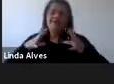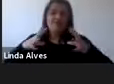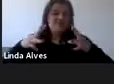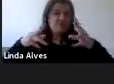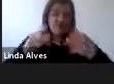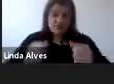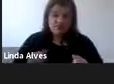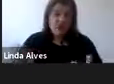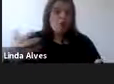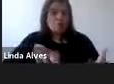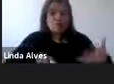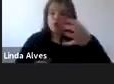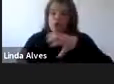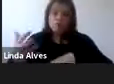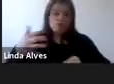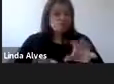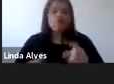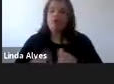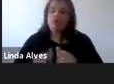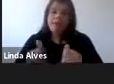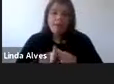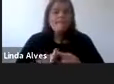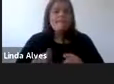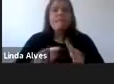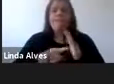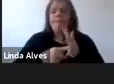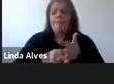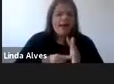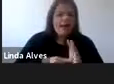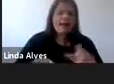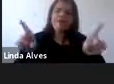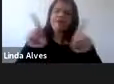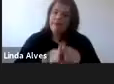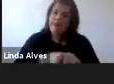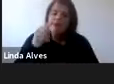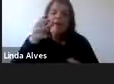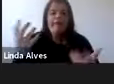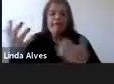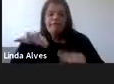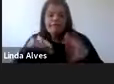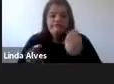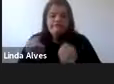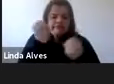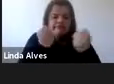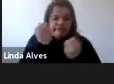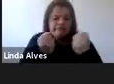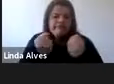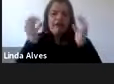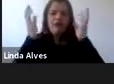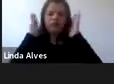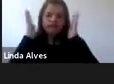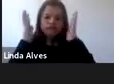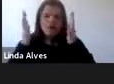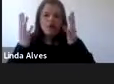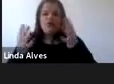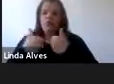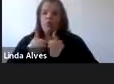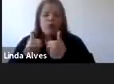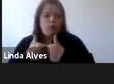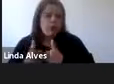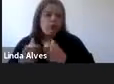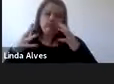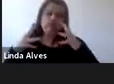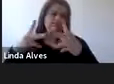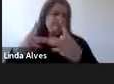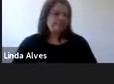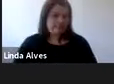a cadeia como um todo, autopeças também. Então, é uma situação, assim, bastante preocupante, certo? Porque as empresas com a demanda